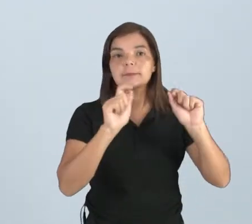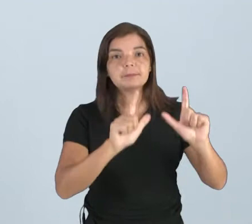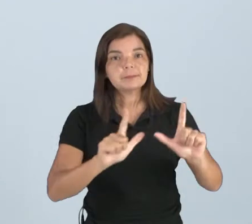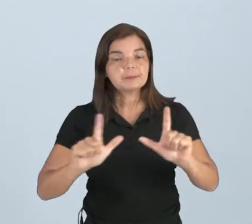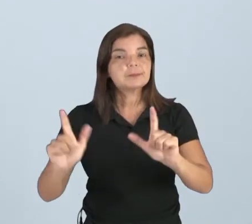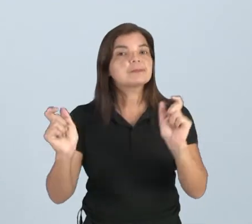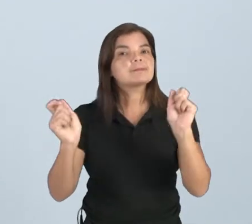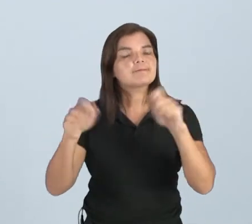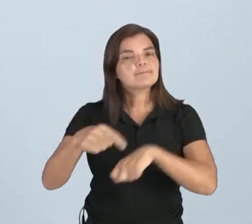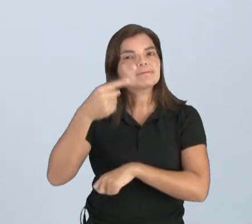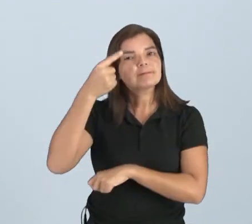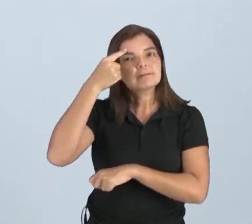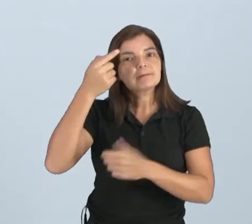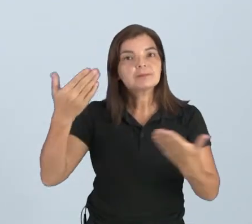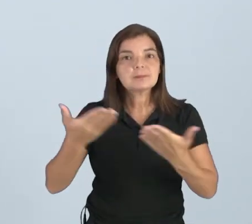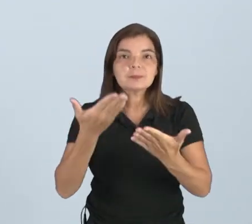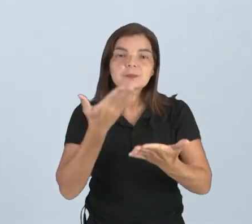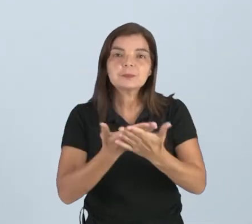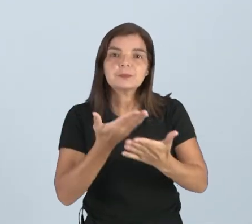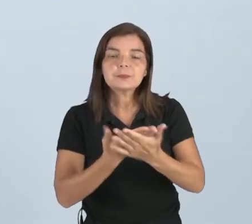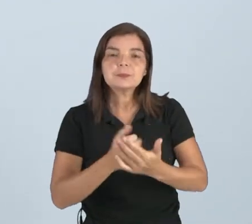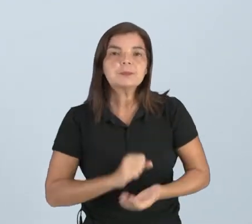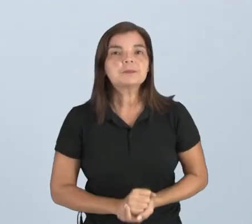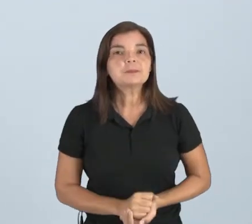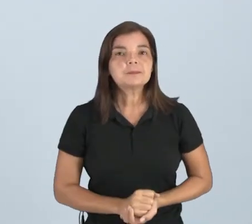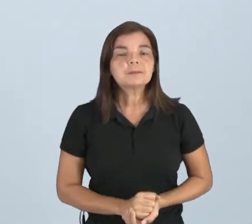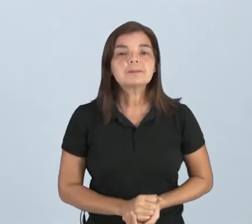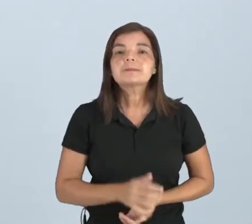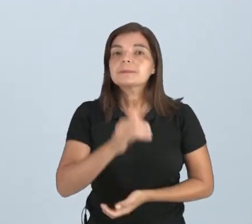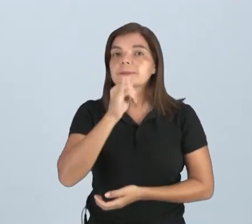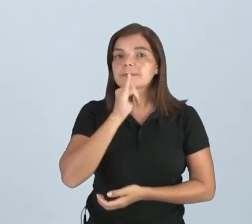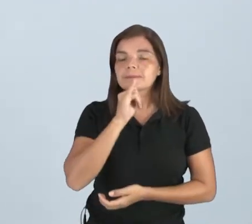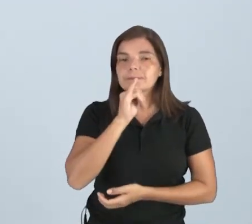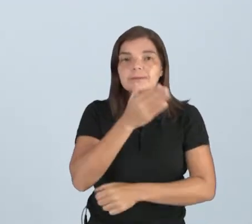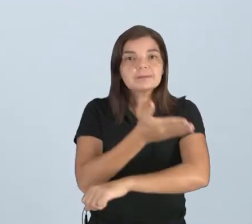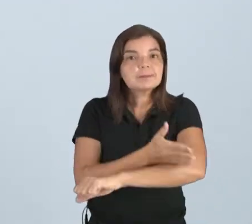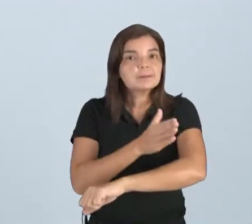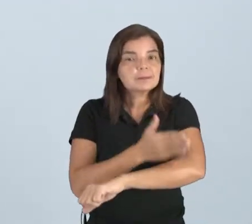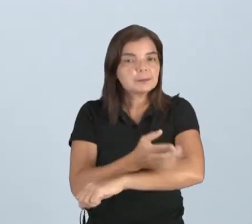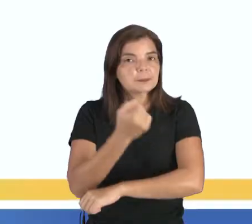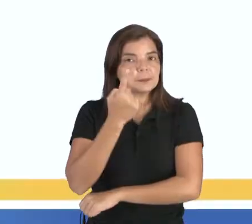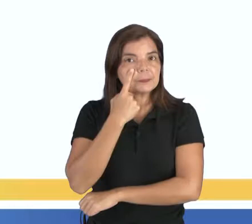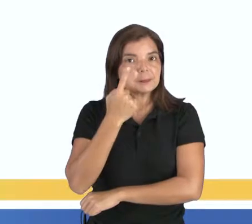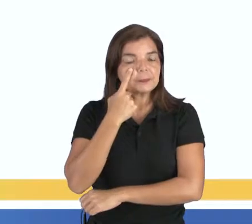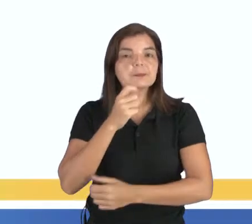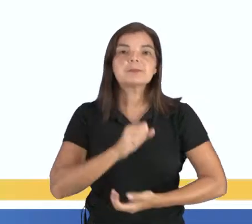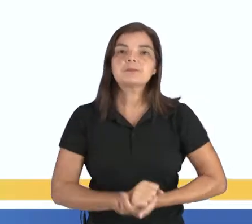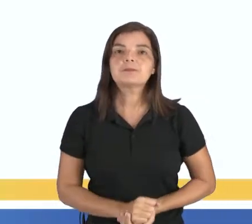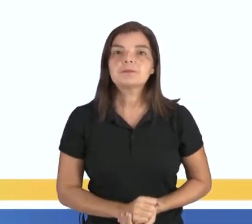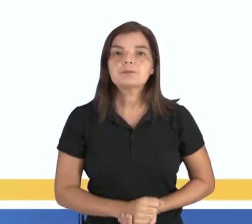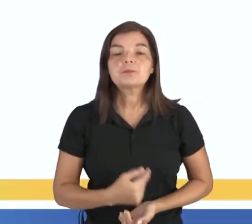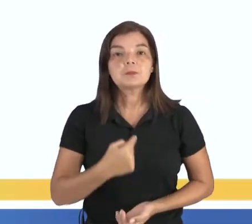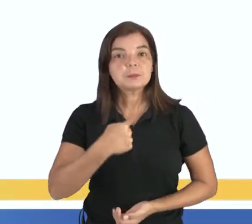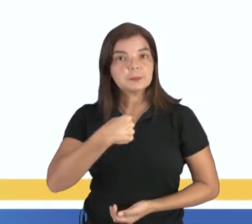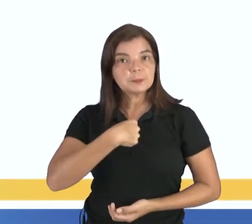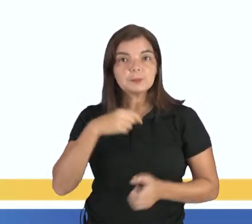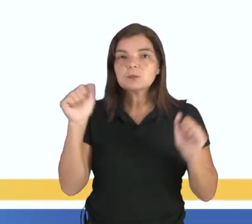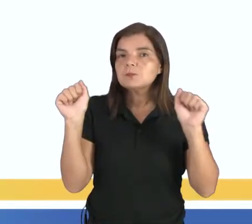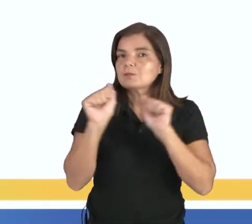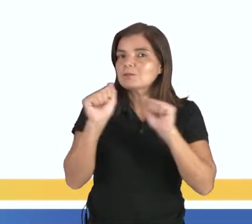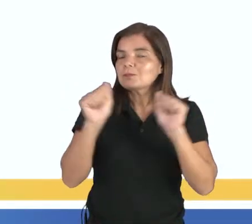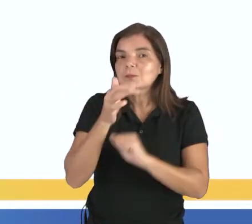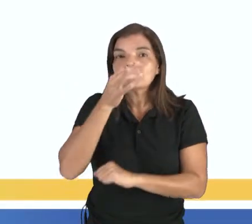gente pudesse refletir hoje nessa aula. Então, exemplos práticos. Vejam aqui comigo. Eu adoro quando as